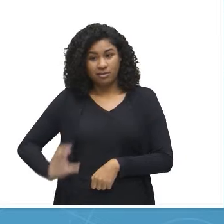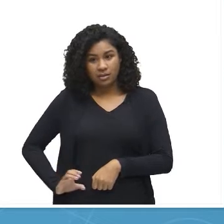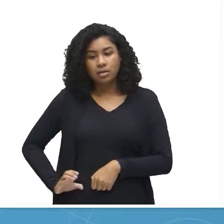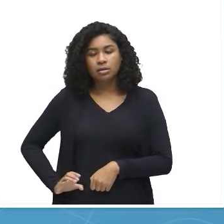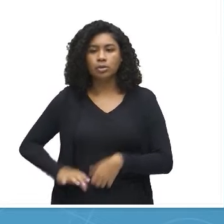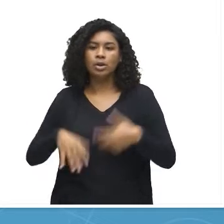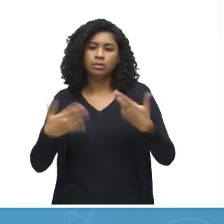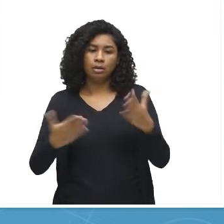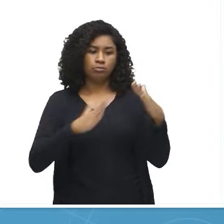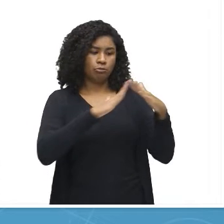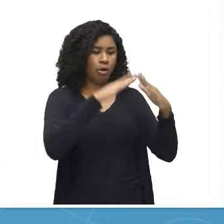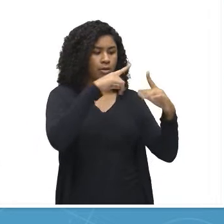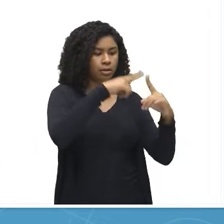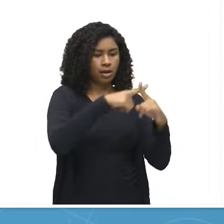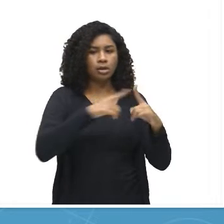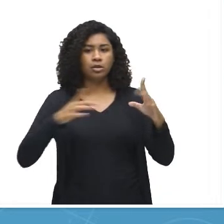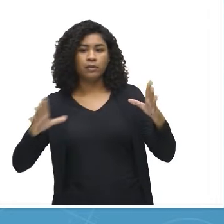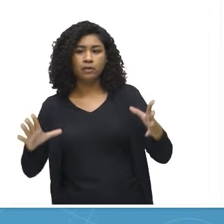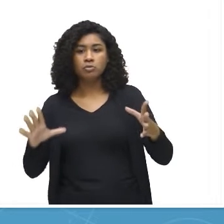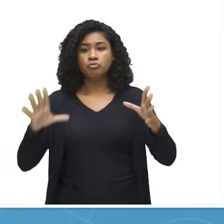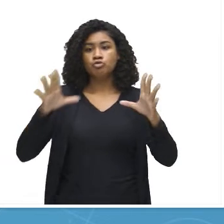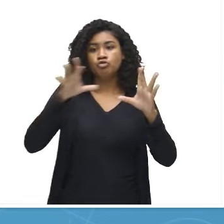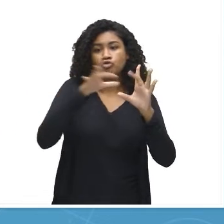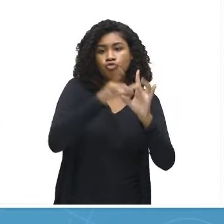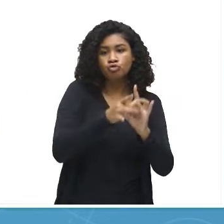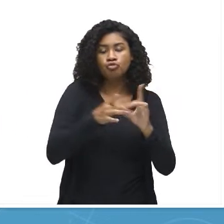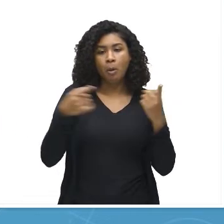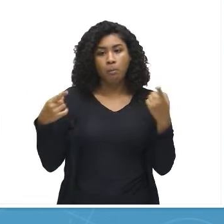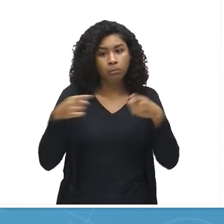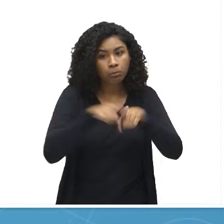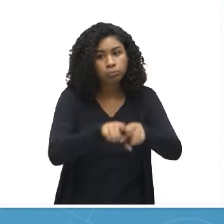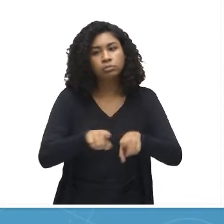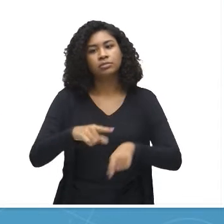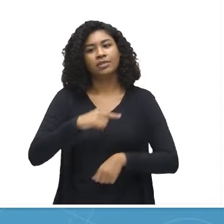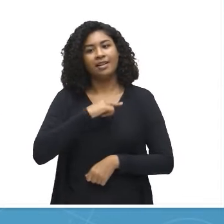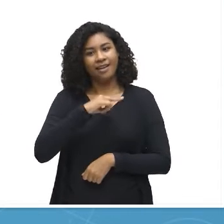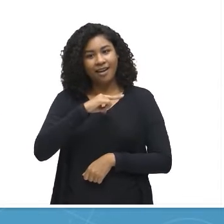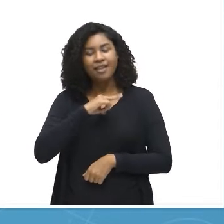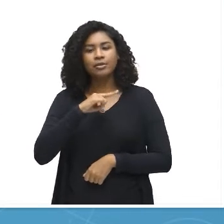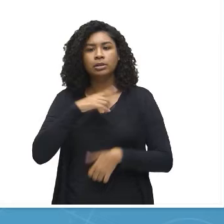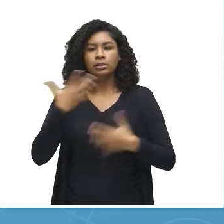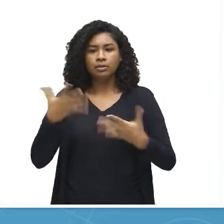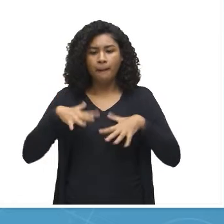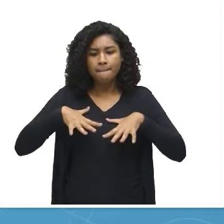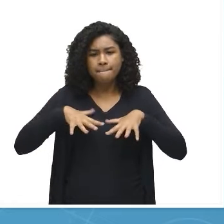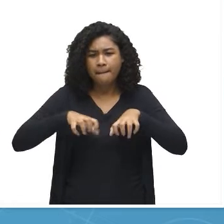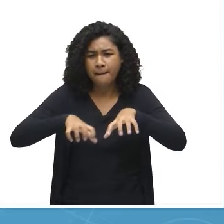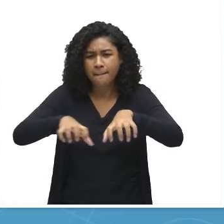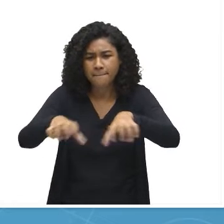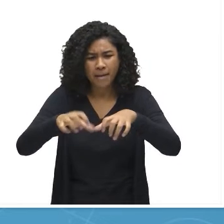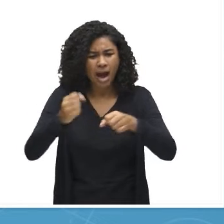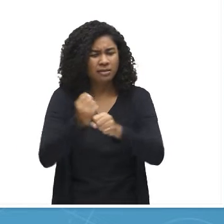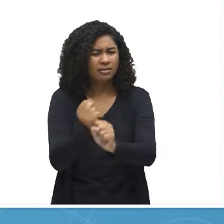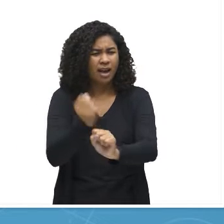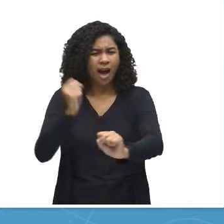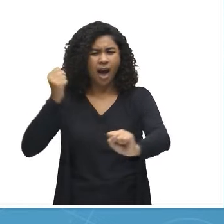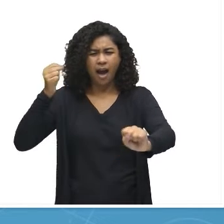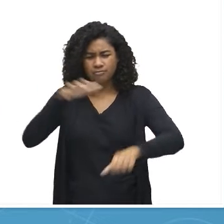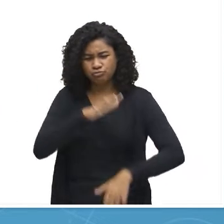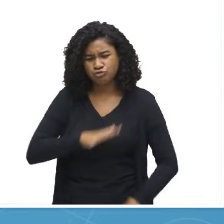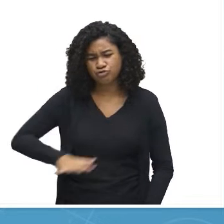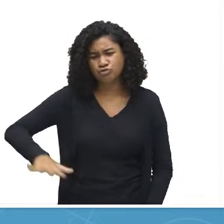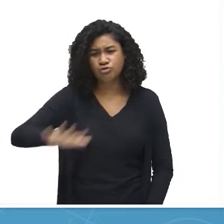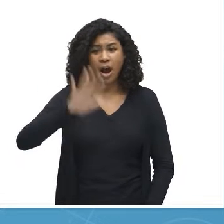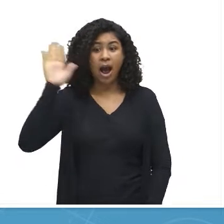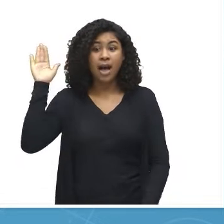muito certo. E ele vai, né, ver que essa aliança deu certo, vai conquistar muitas terras até a sua